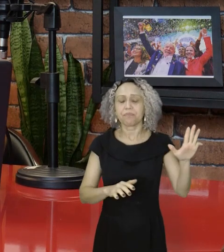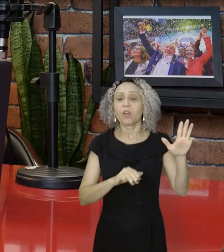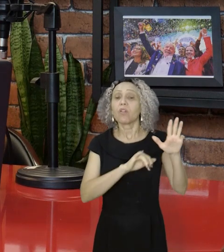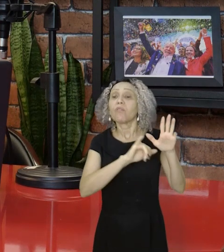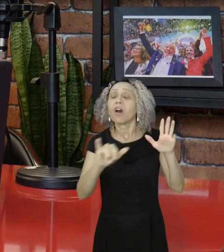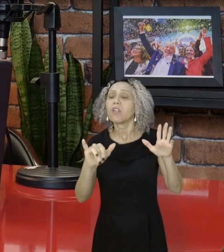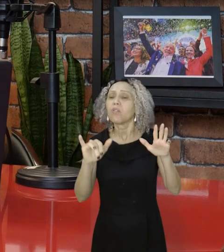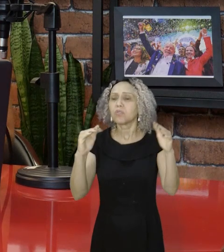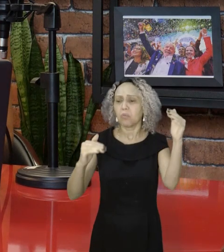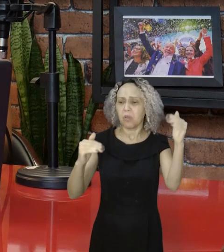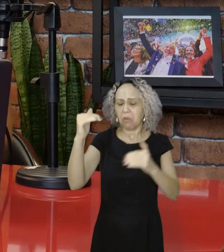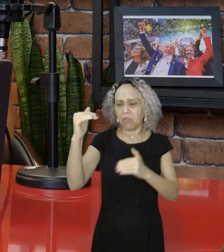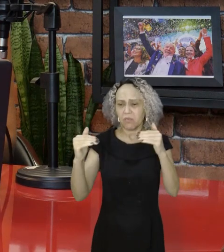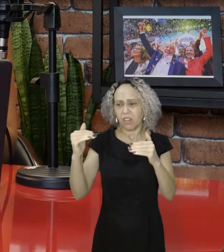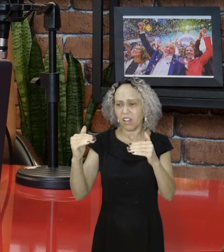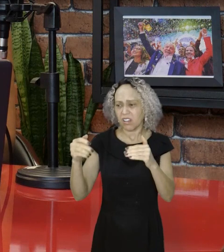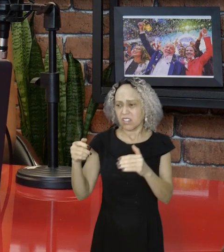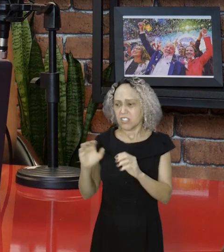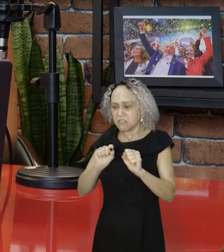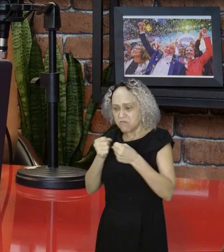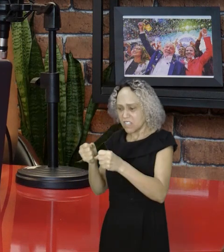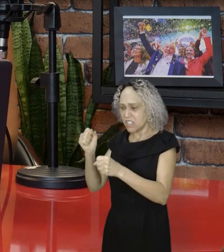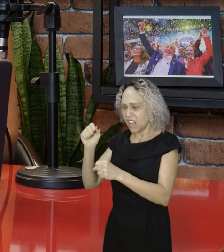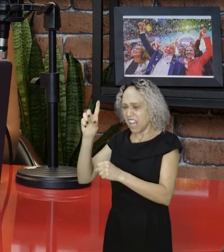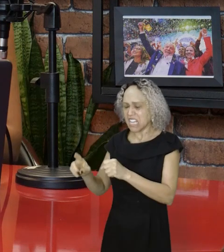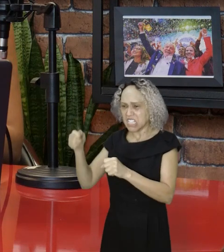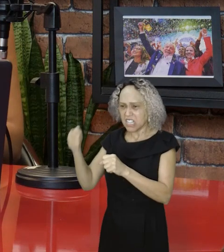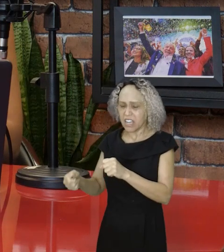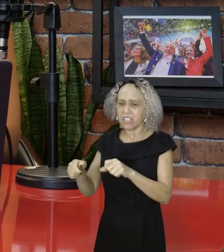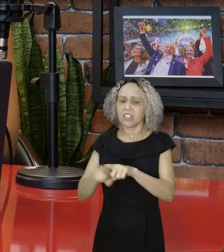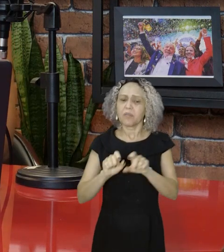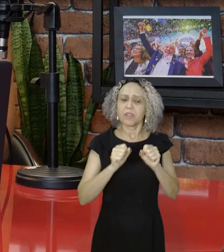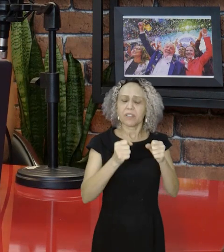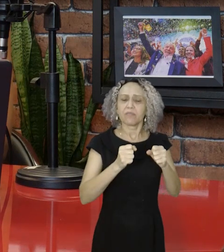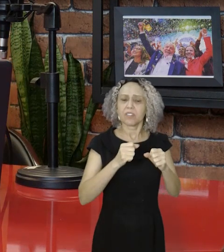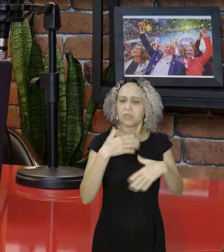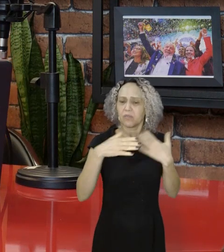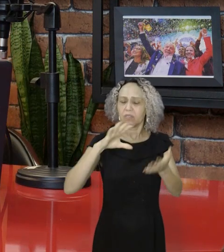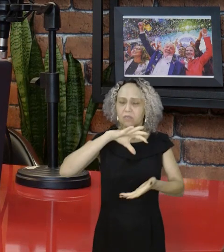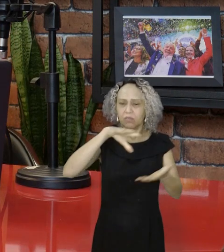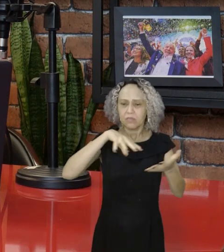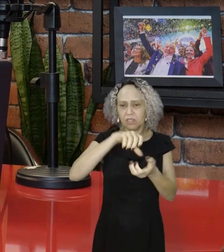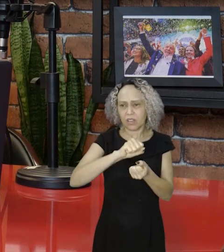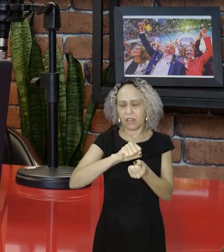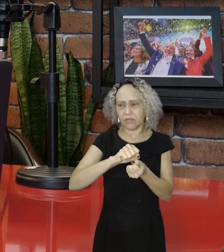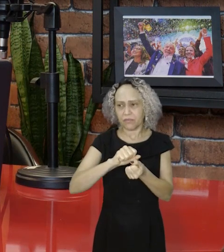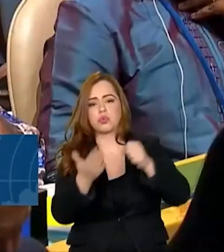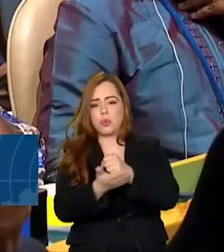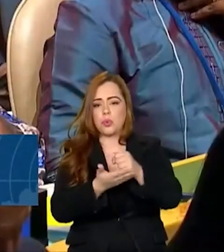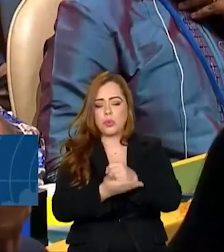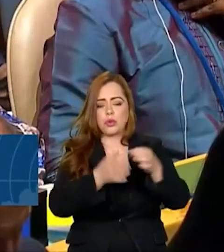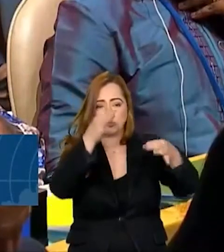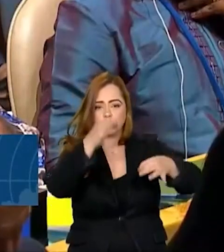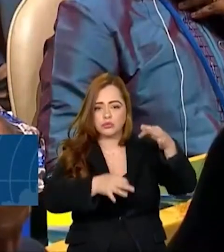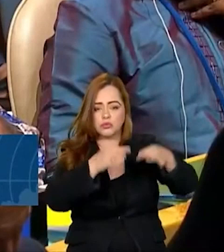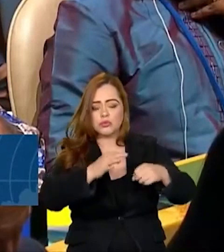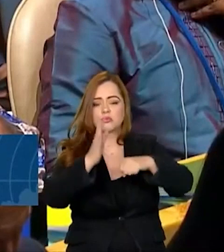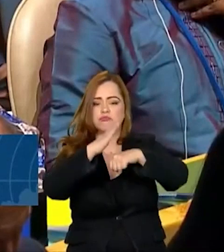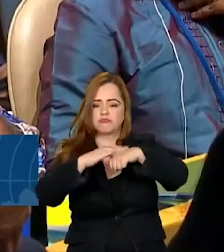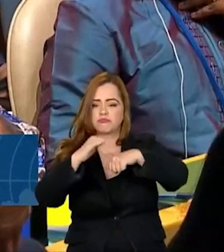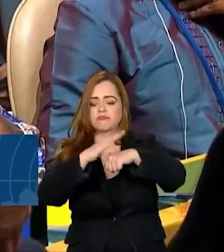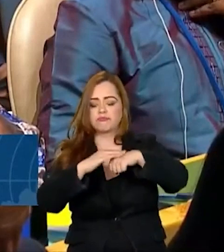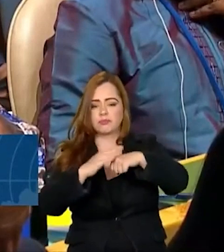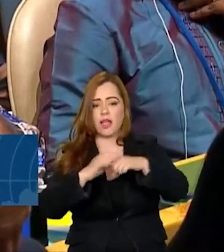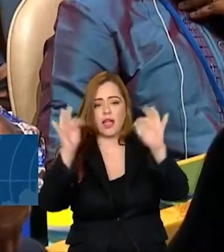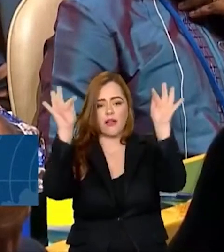das desigualdades, enfrentamento da extrema-direita e também defendeu o desenvolvimento sustentável. Nosso país está de